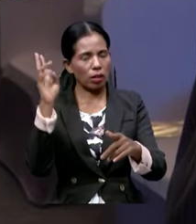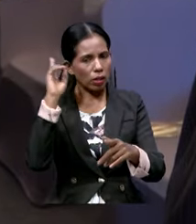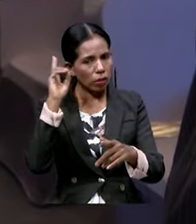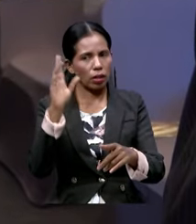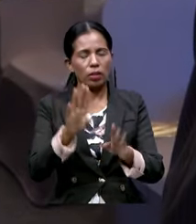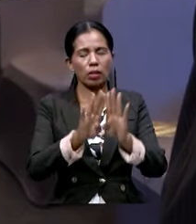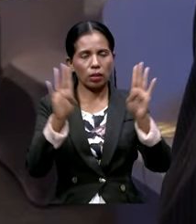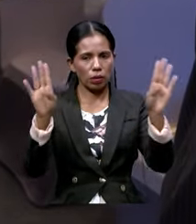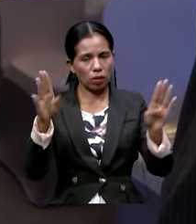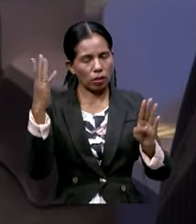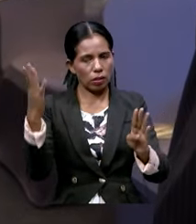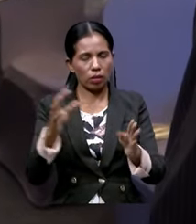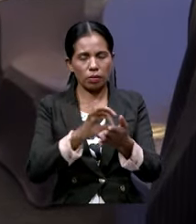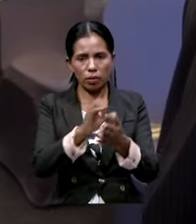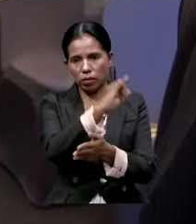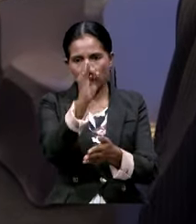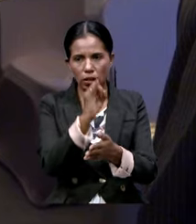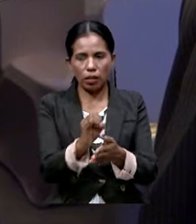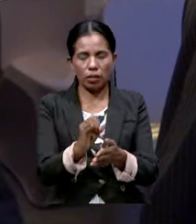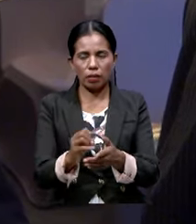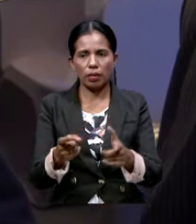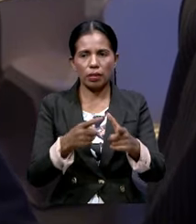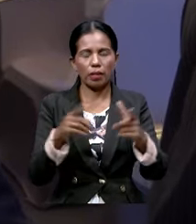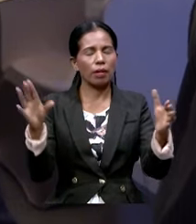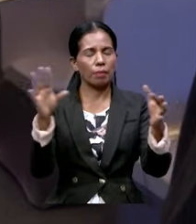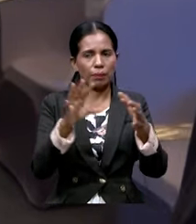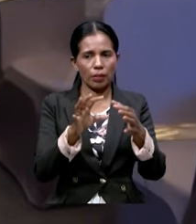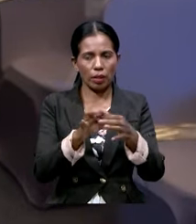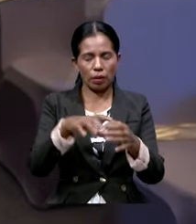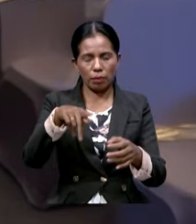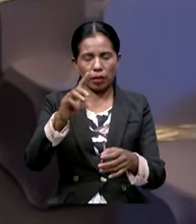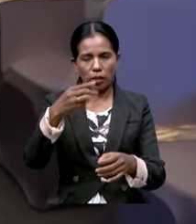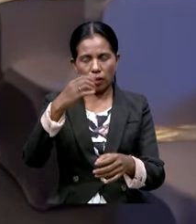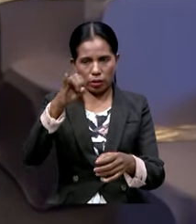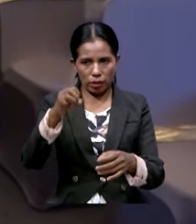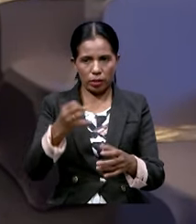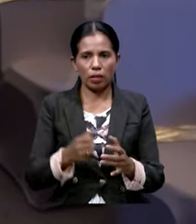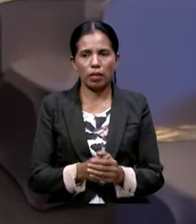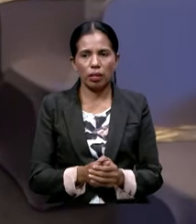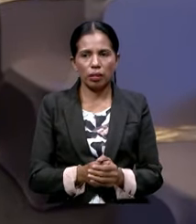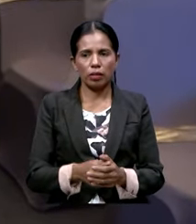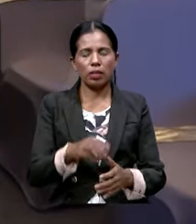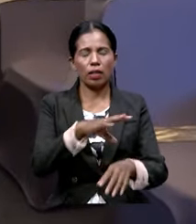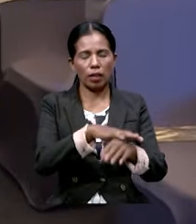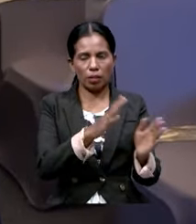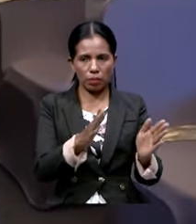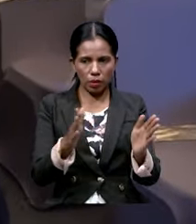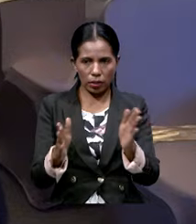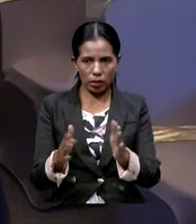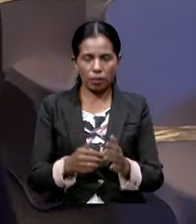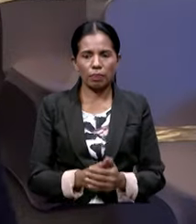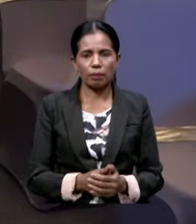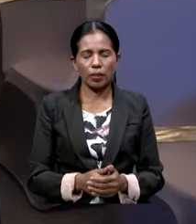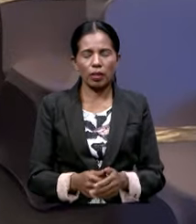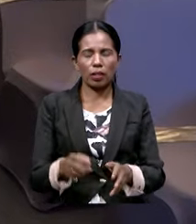que lo que investigação, mas ene cabe pa procurador titular, kan. Ia cair processo. Ne fase de ganaro,